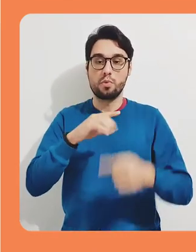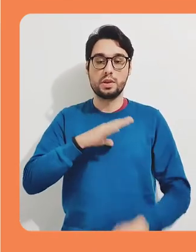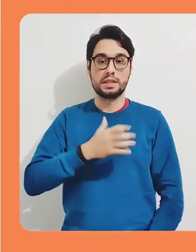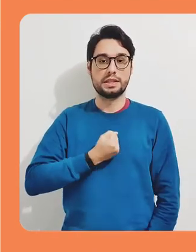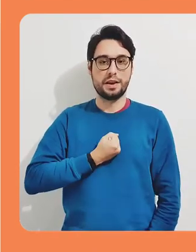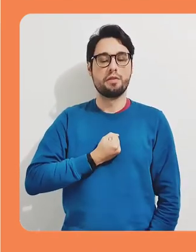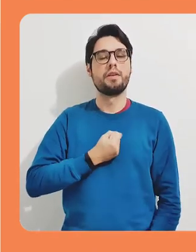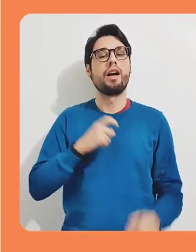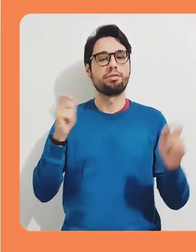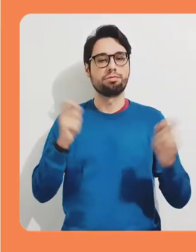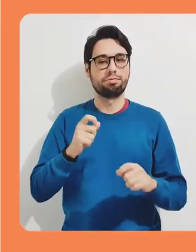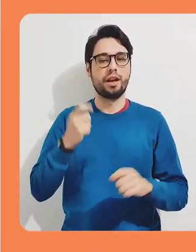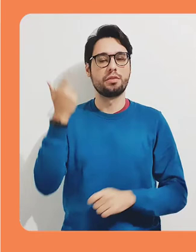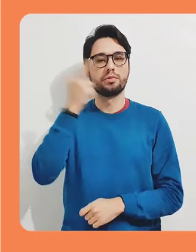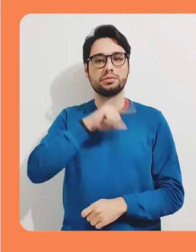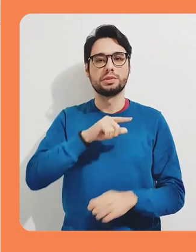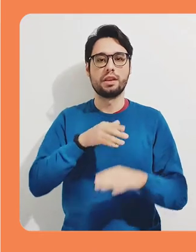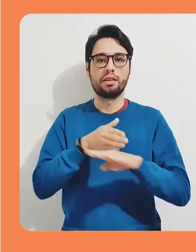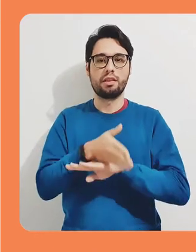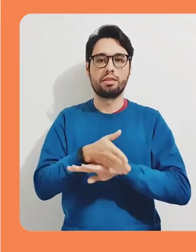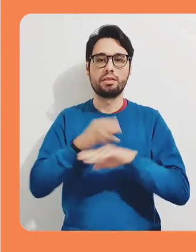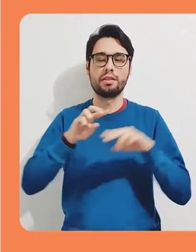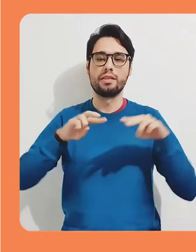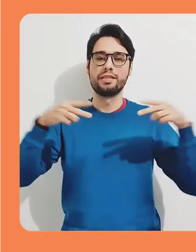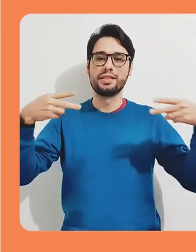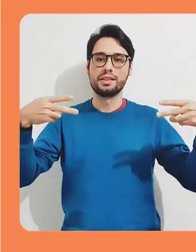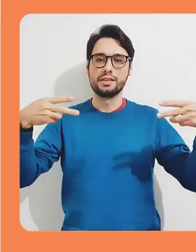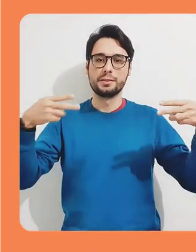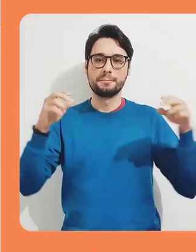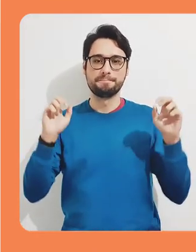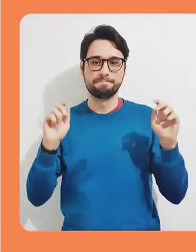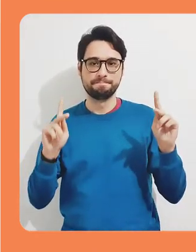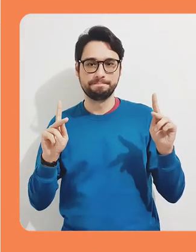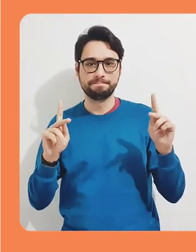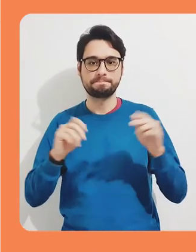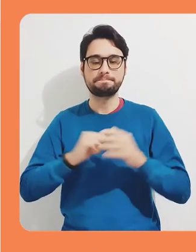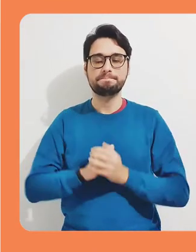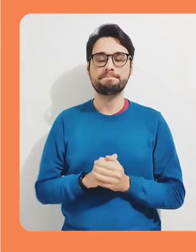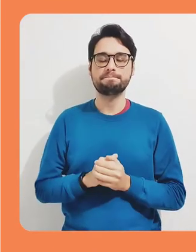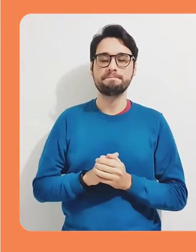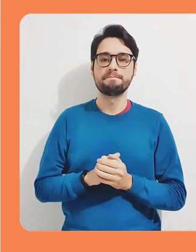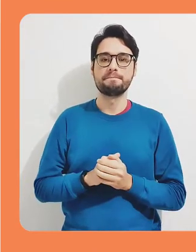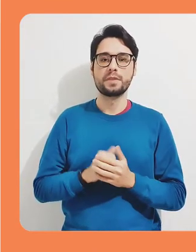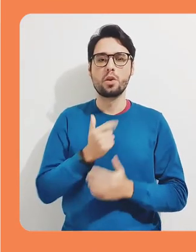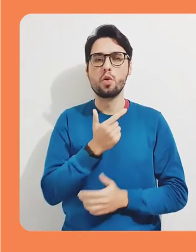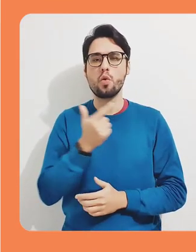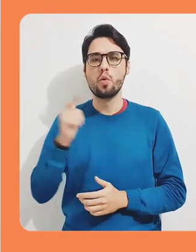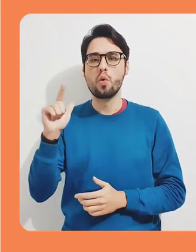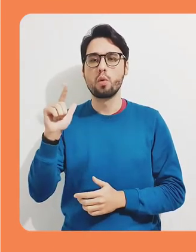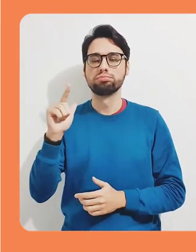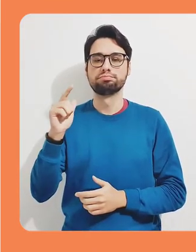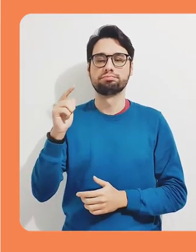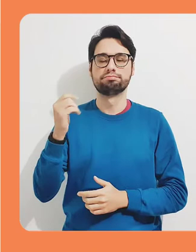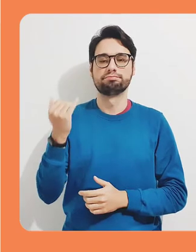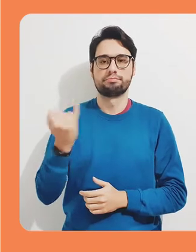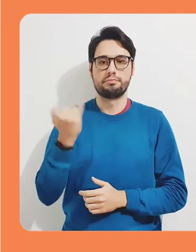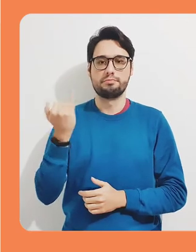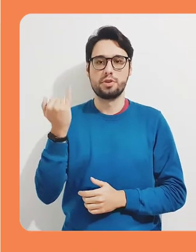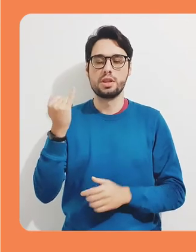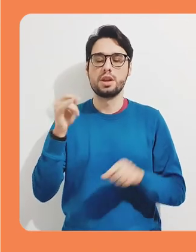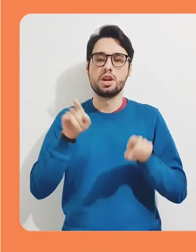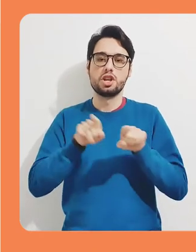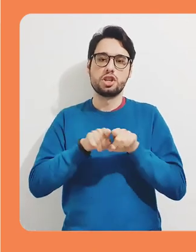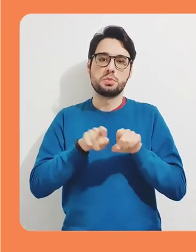aqui, nada acontecerá, né? Só vai acontecer algo quando salvarmos